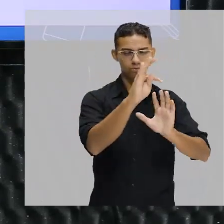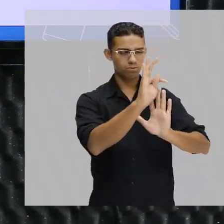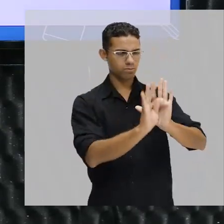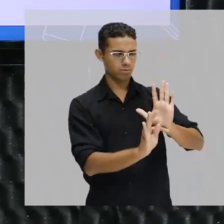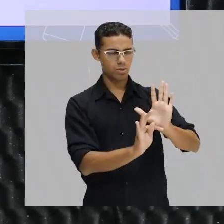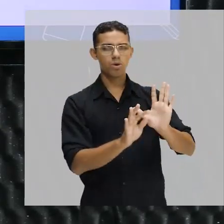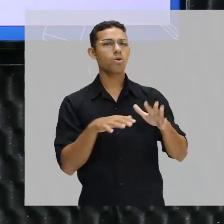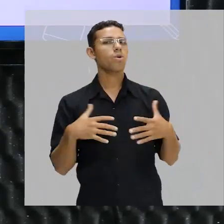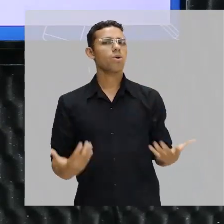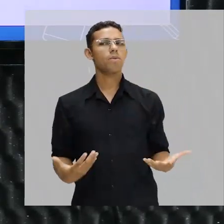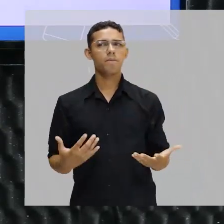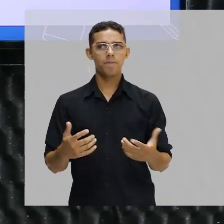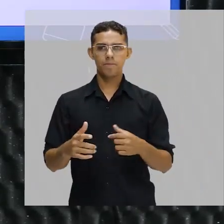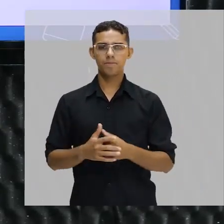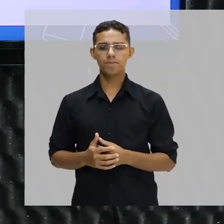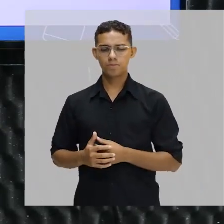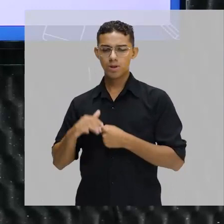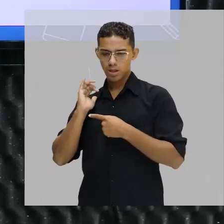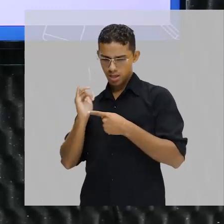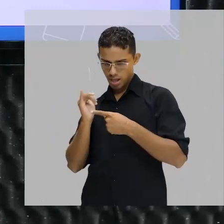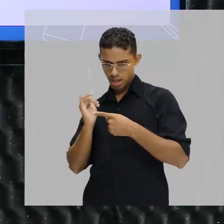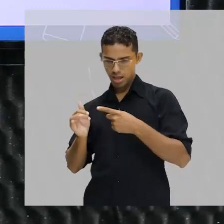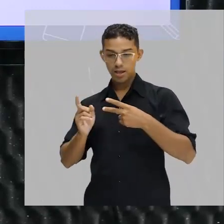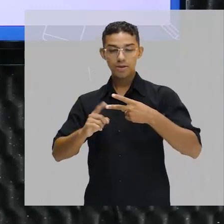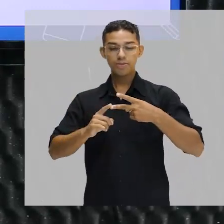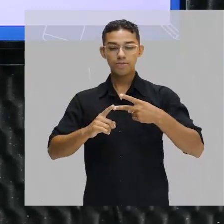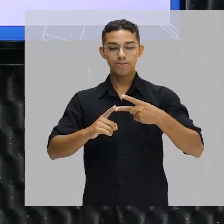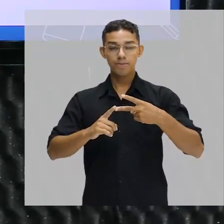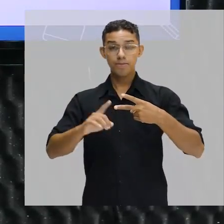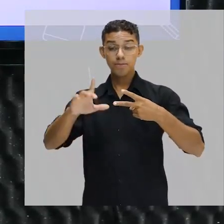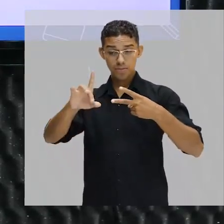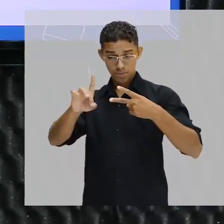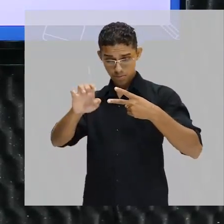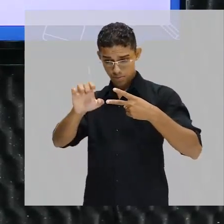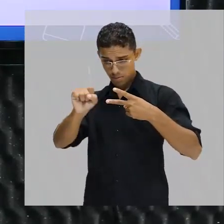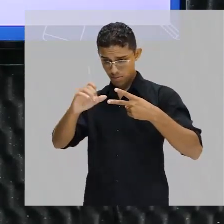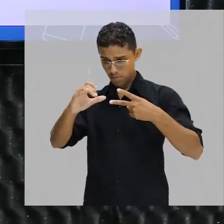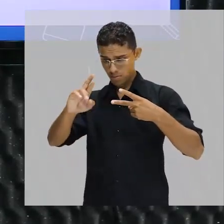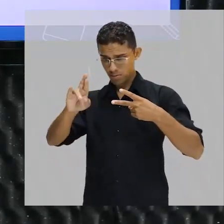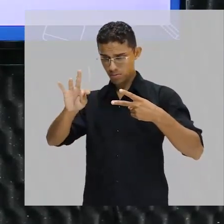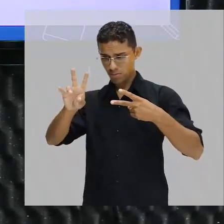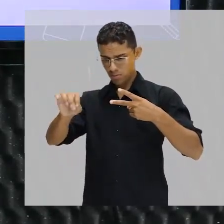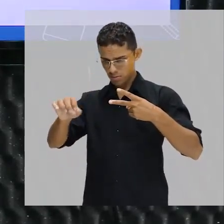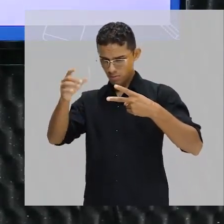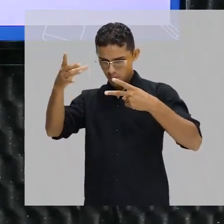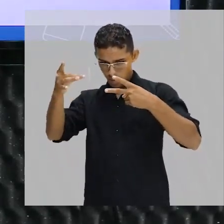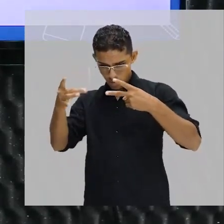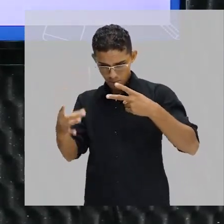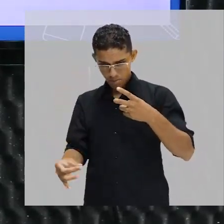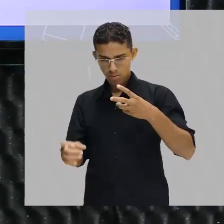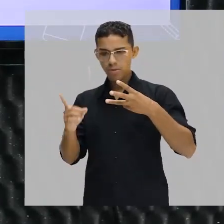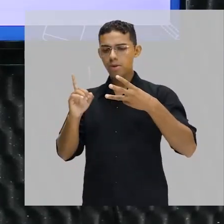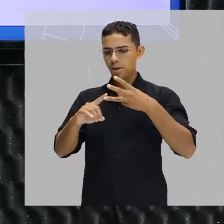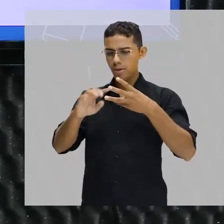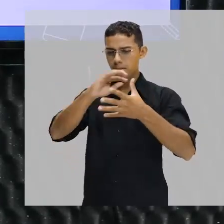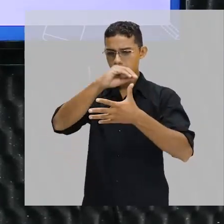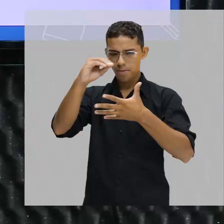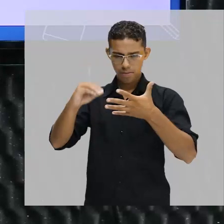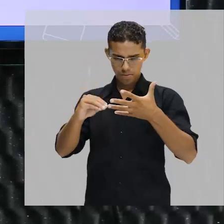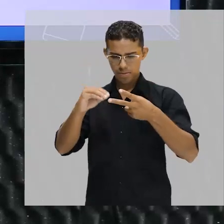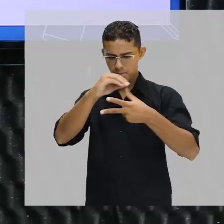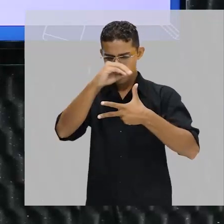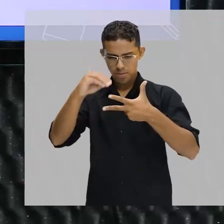textuais? As categorias são narrativo, tipo descritivo, dissertativo,